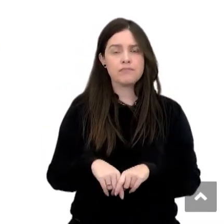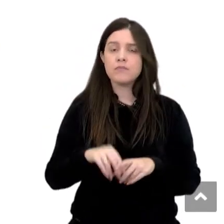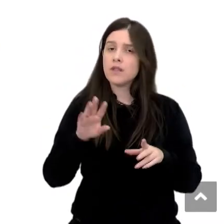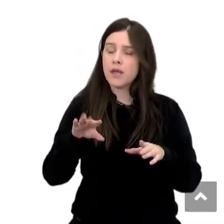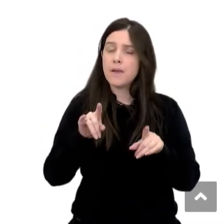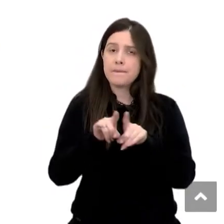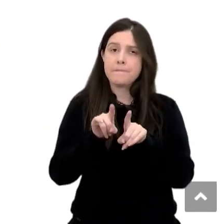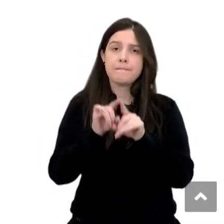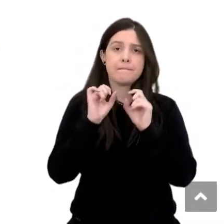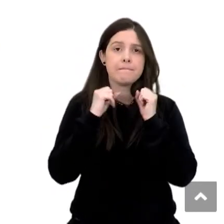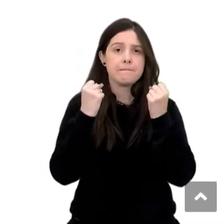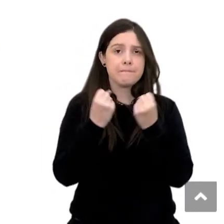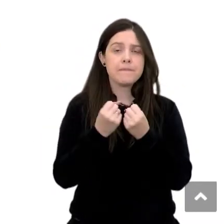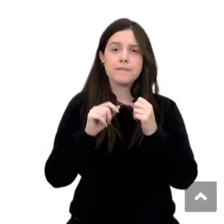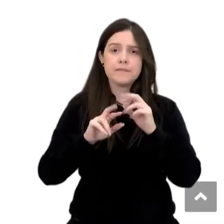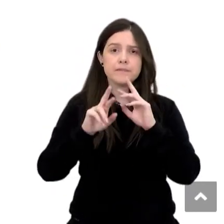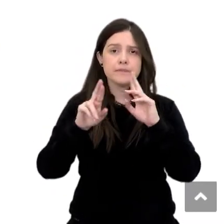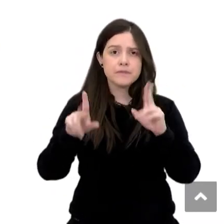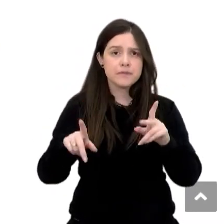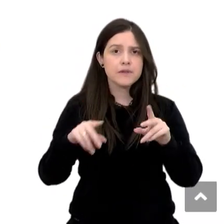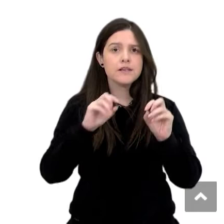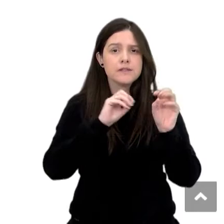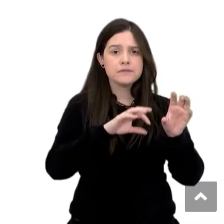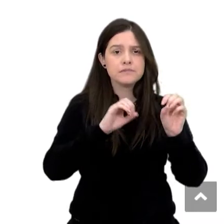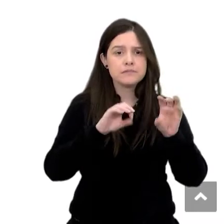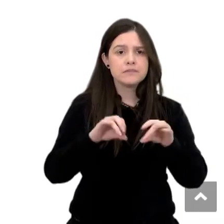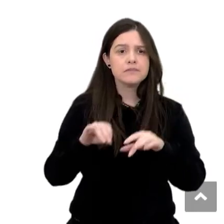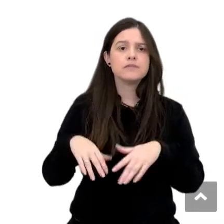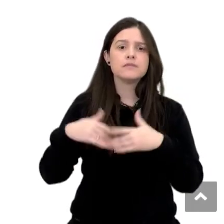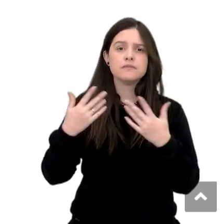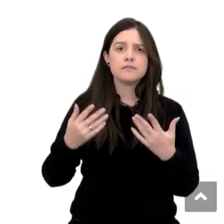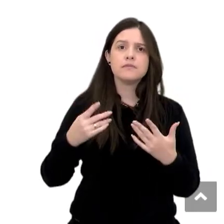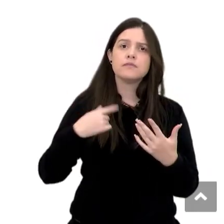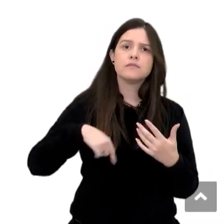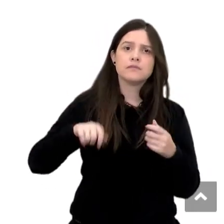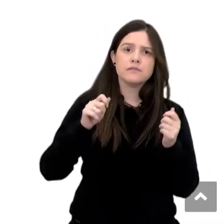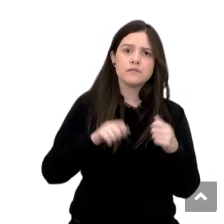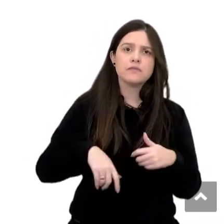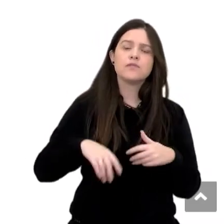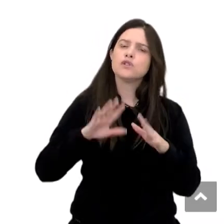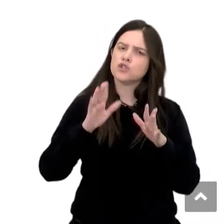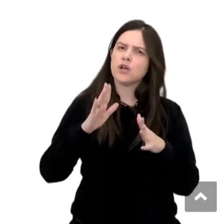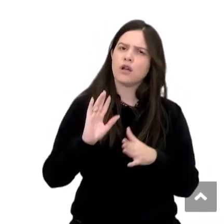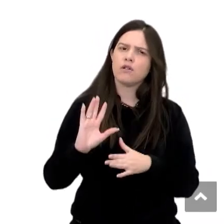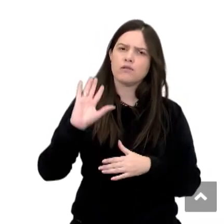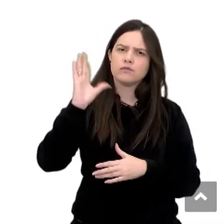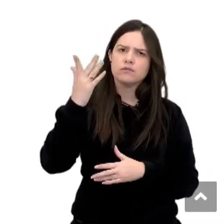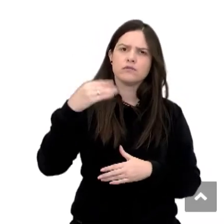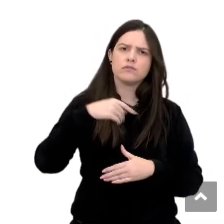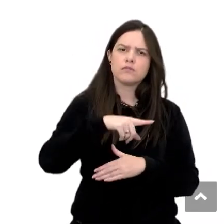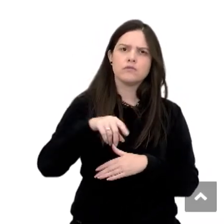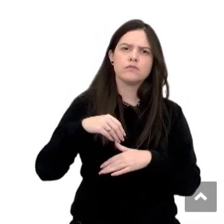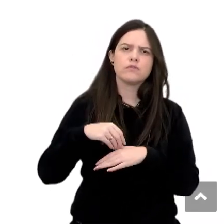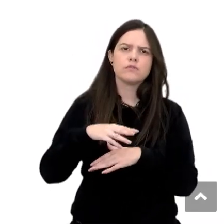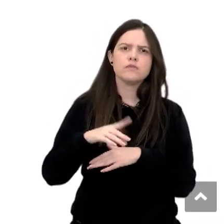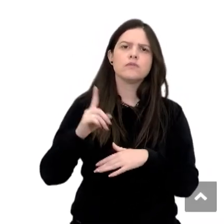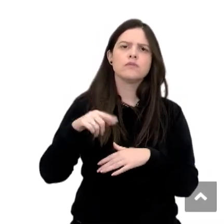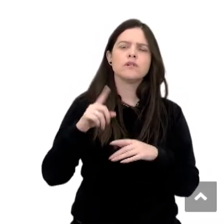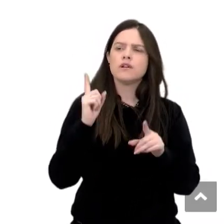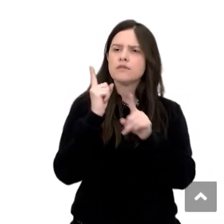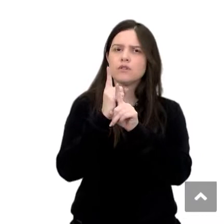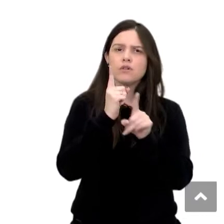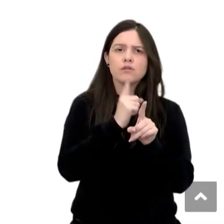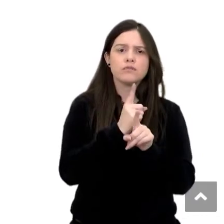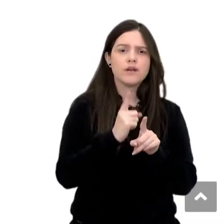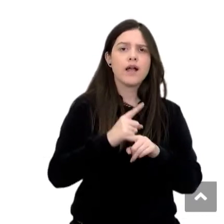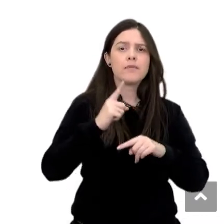Foi batizado com um nome diferente aí, Six Living Lab, né? A edificação brasileira já começou a ser construída na Escola